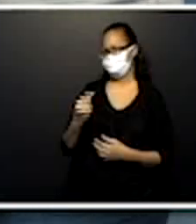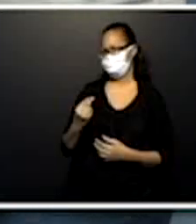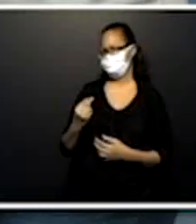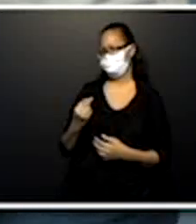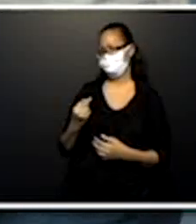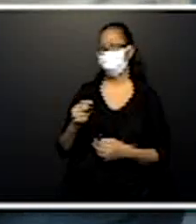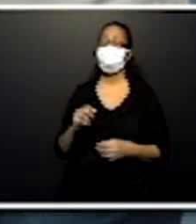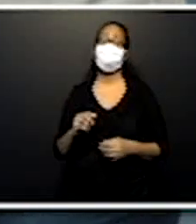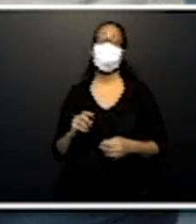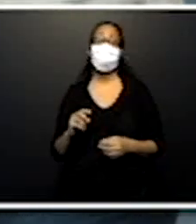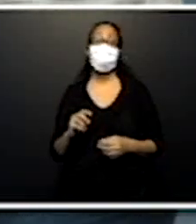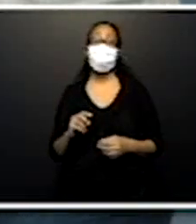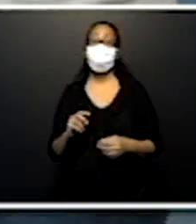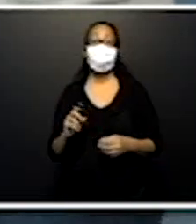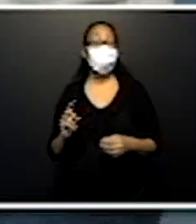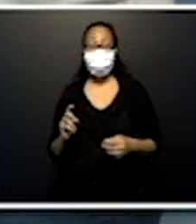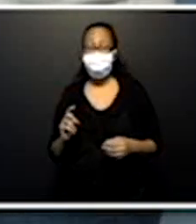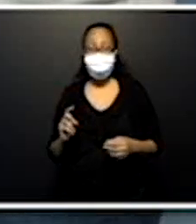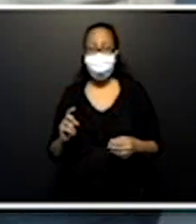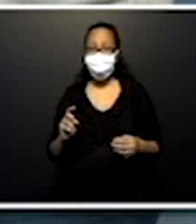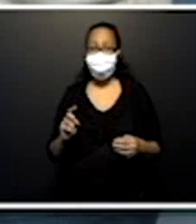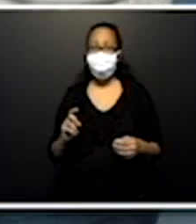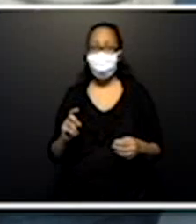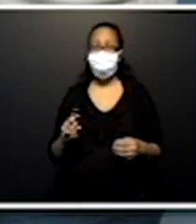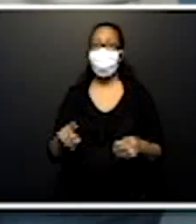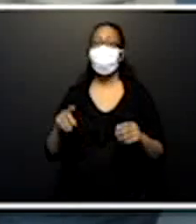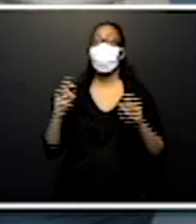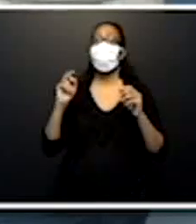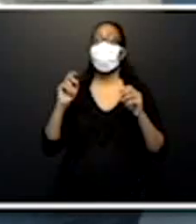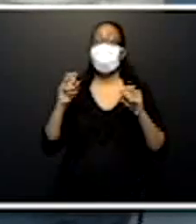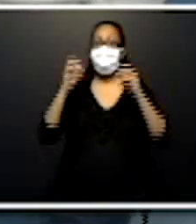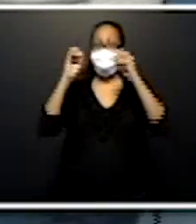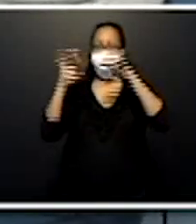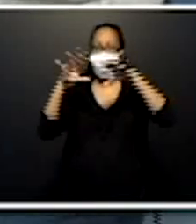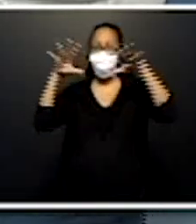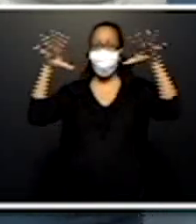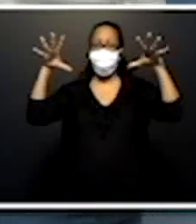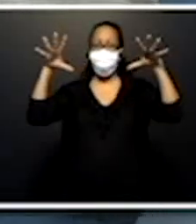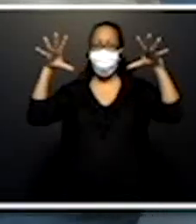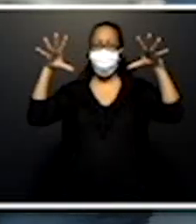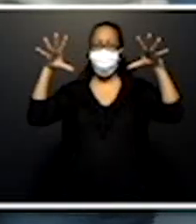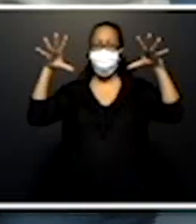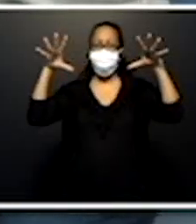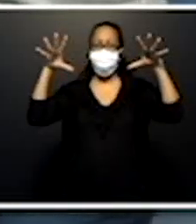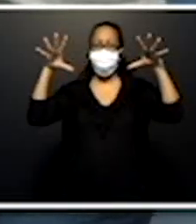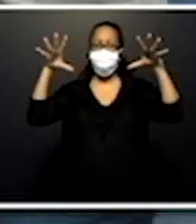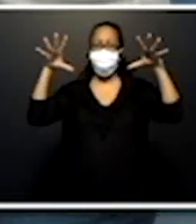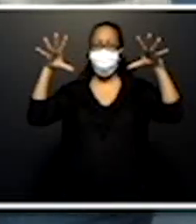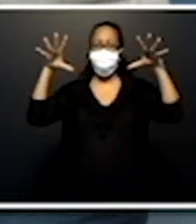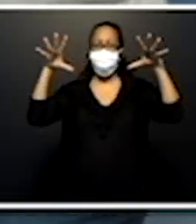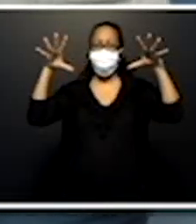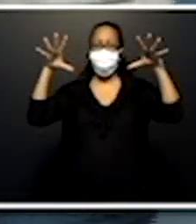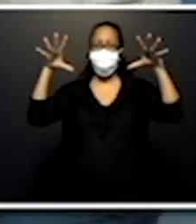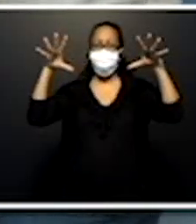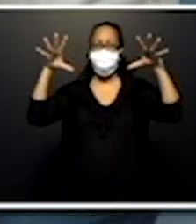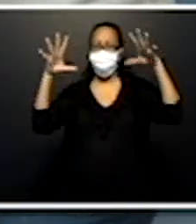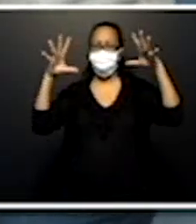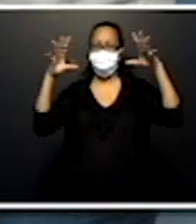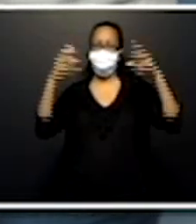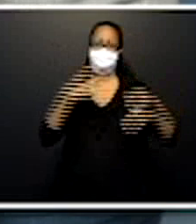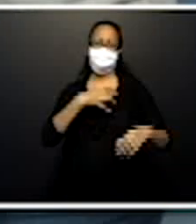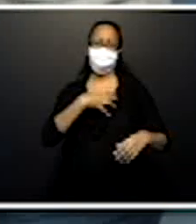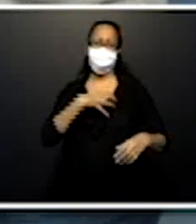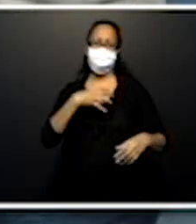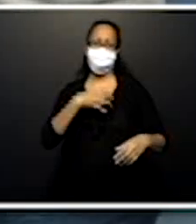amarelo novamente no sentido literal, e sim no sentido figurado. É um amarelo se remetendo à luz, à energia, a calor, a